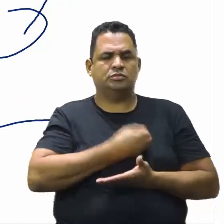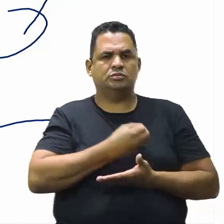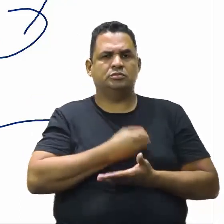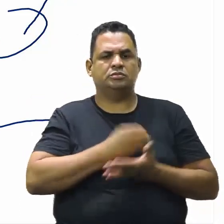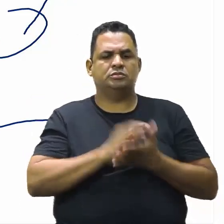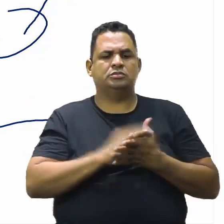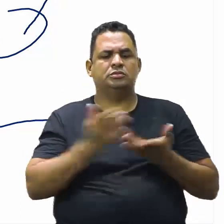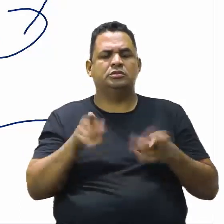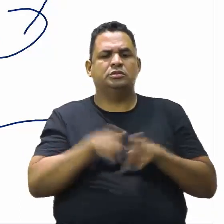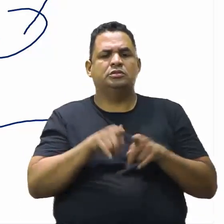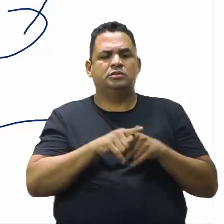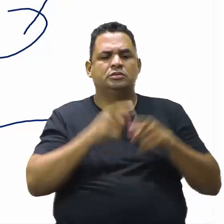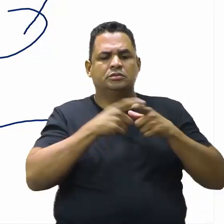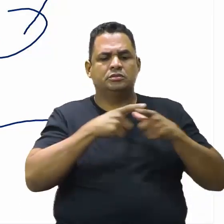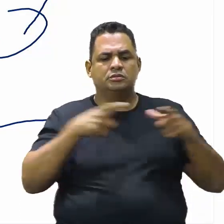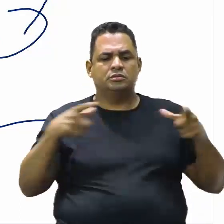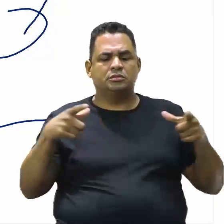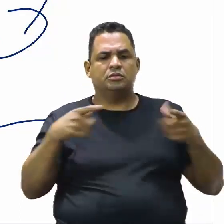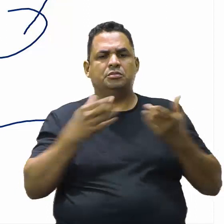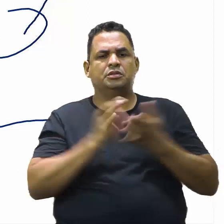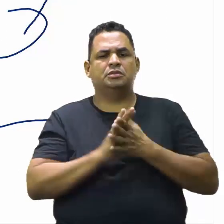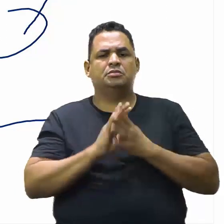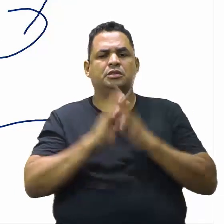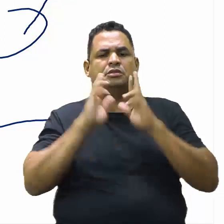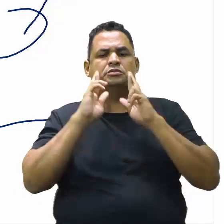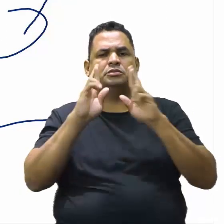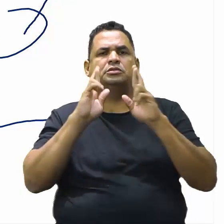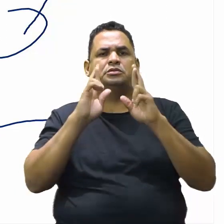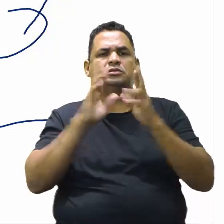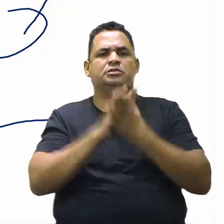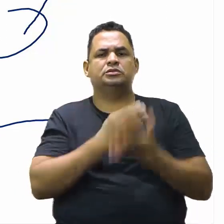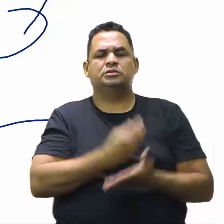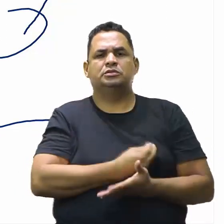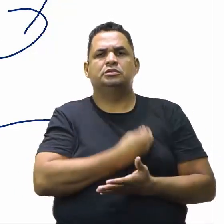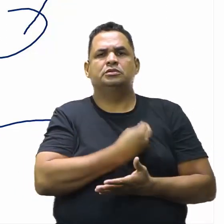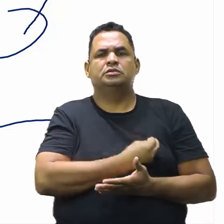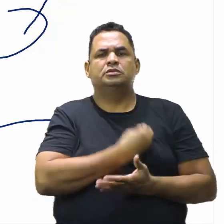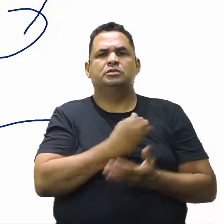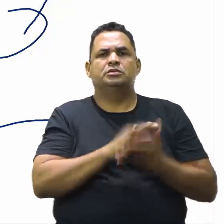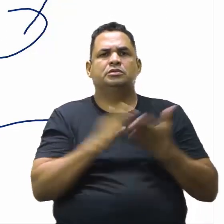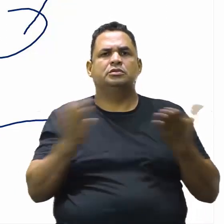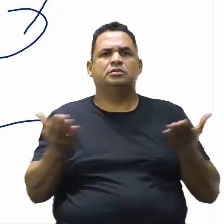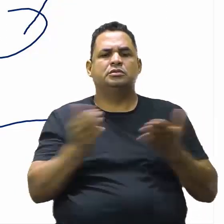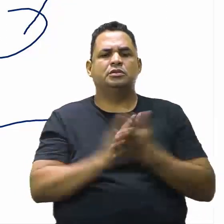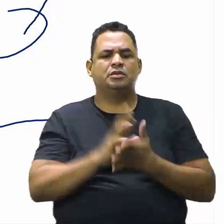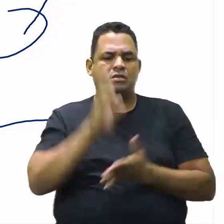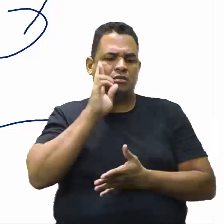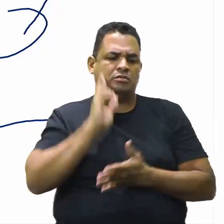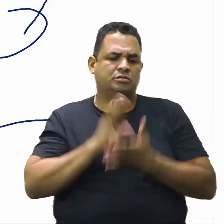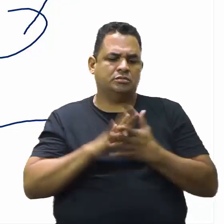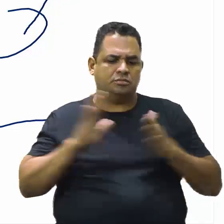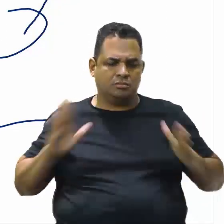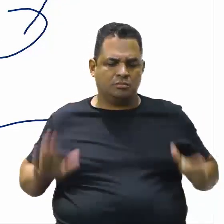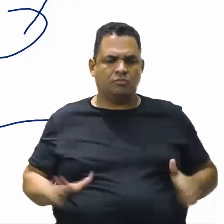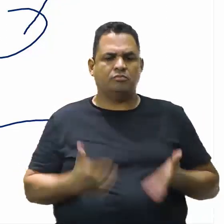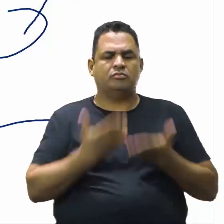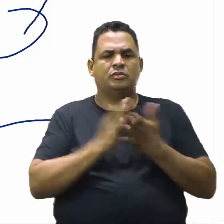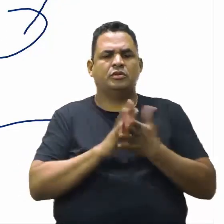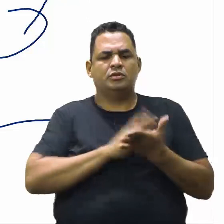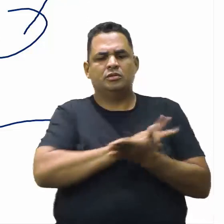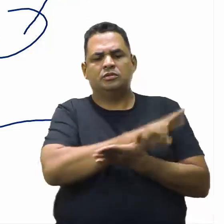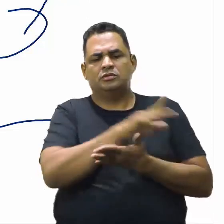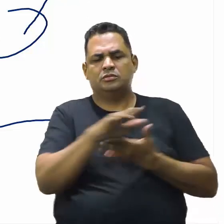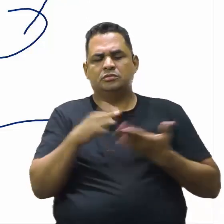também da expectativa de vida. Essa expectativa de vida em Rondônia é motivada por